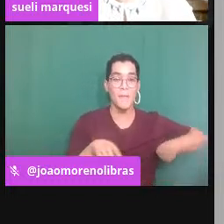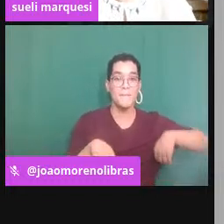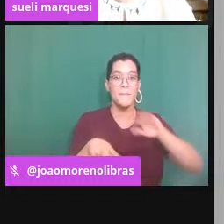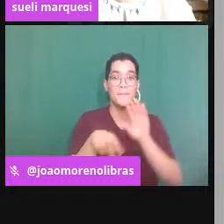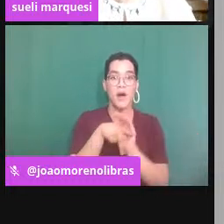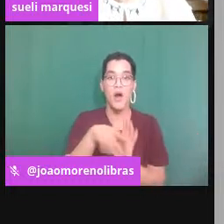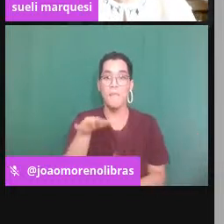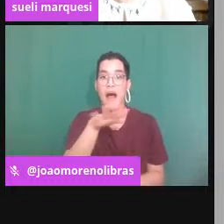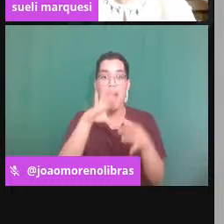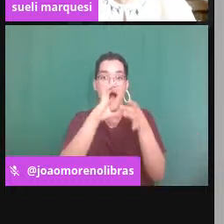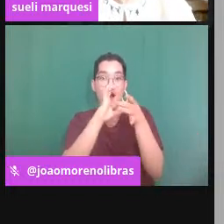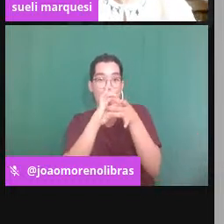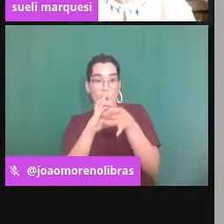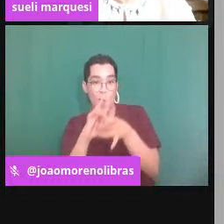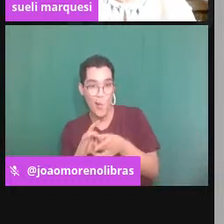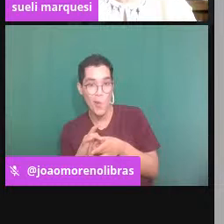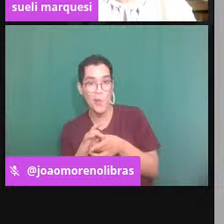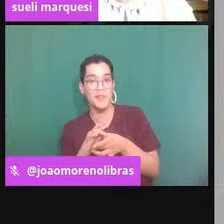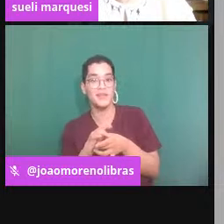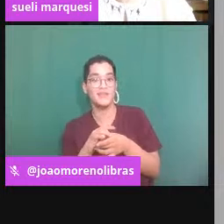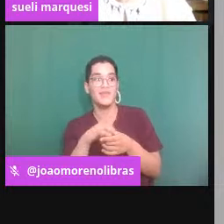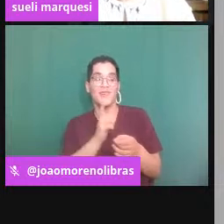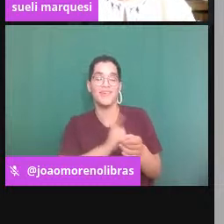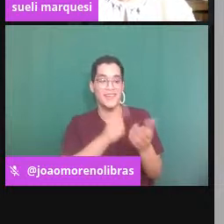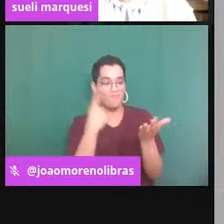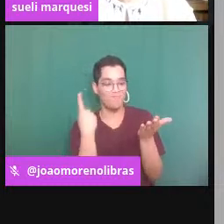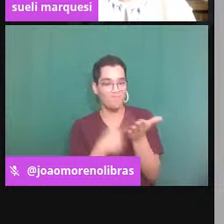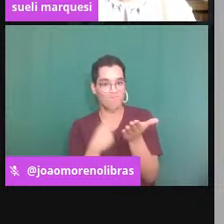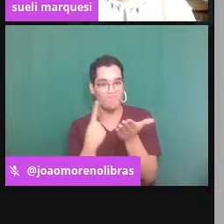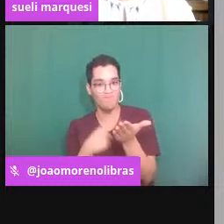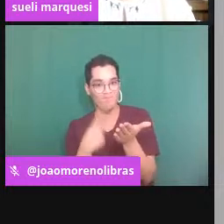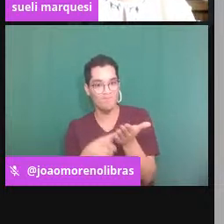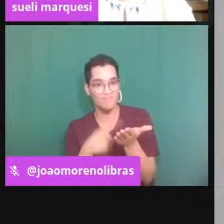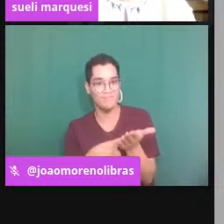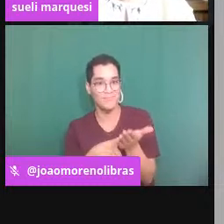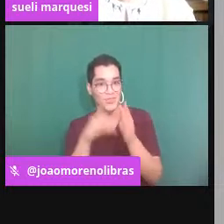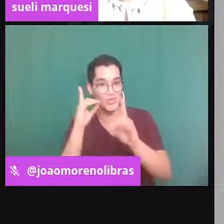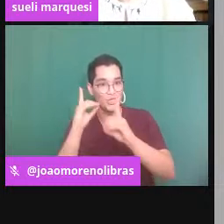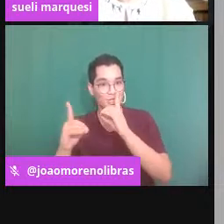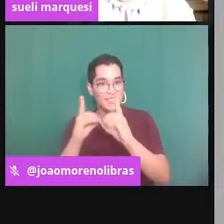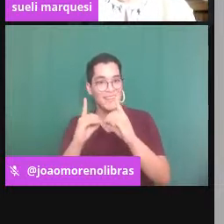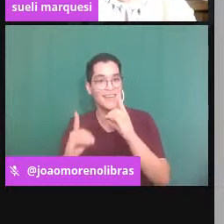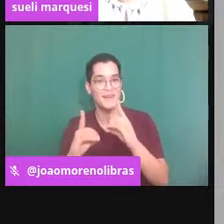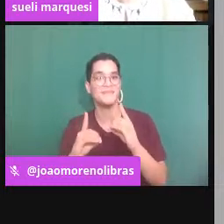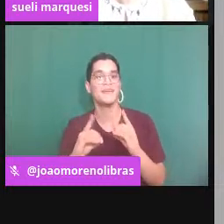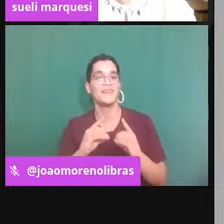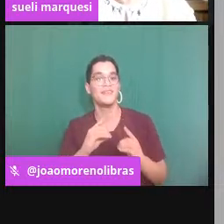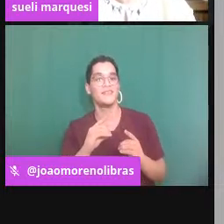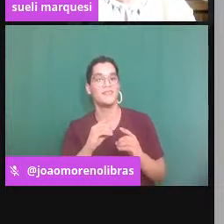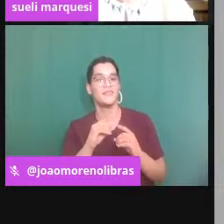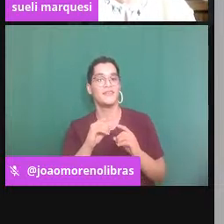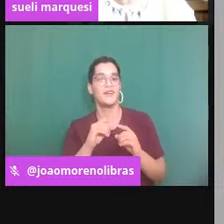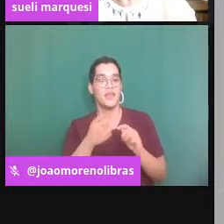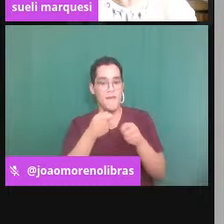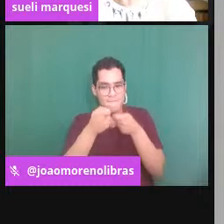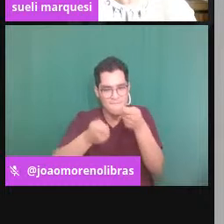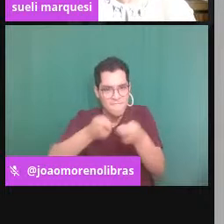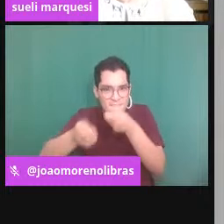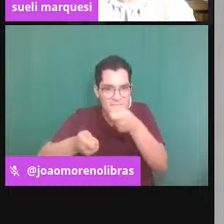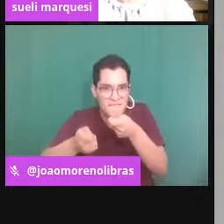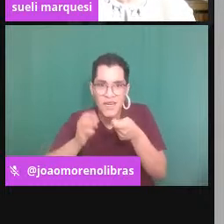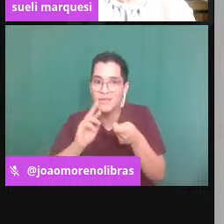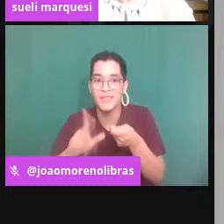uma co-construção negociada, situada, dinâmica, cuja configuração pressupõe sujeitos,